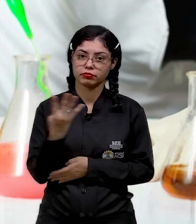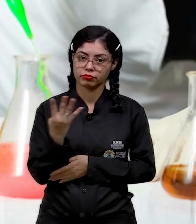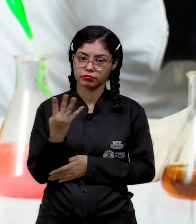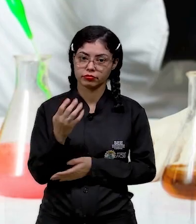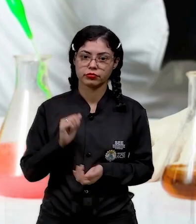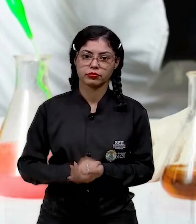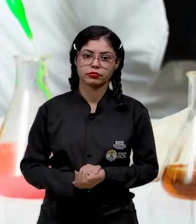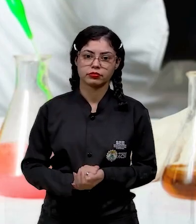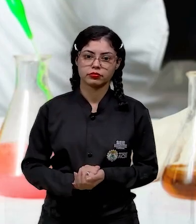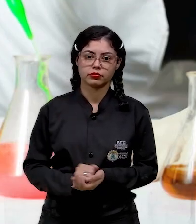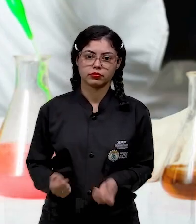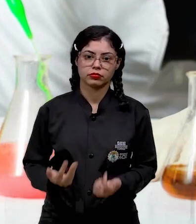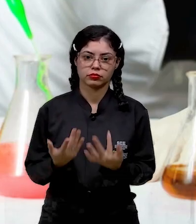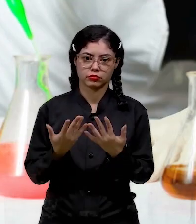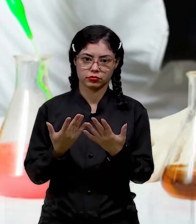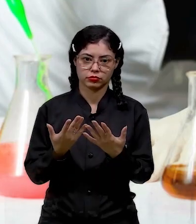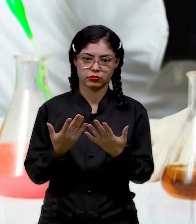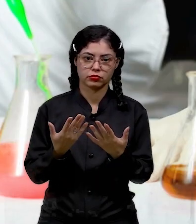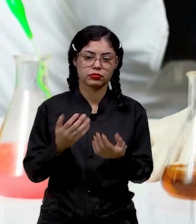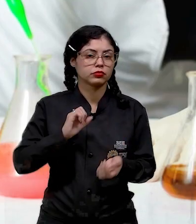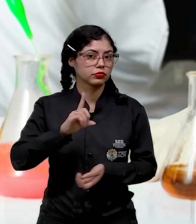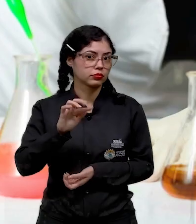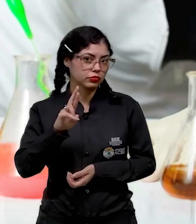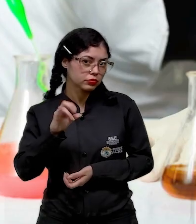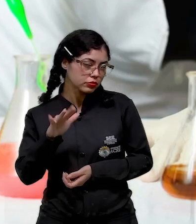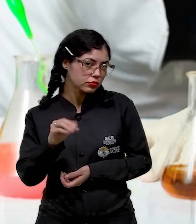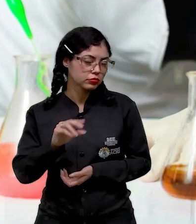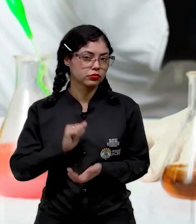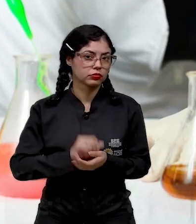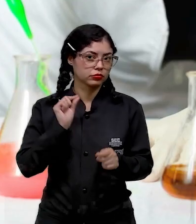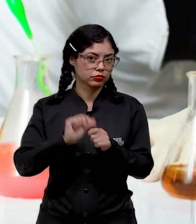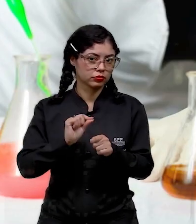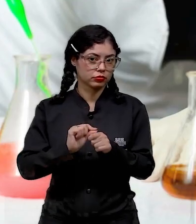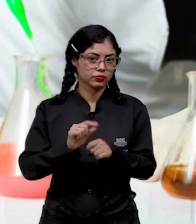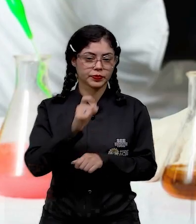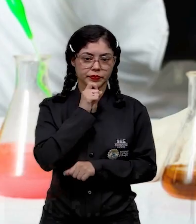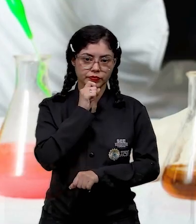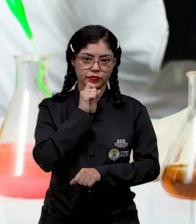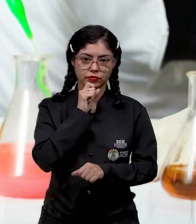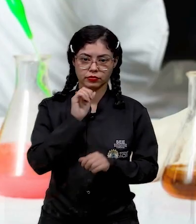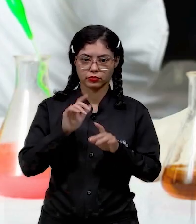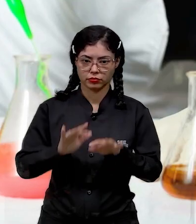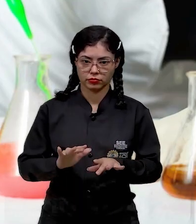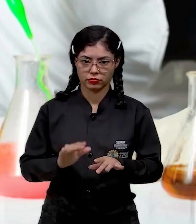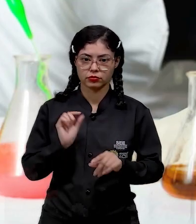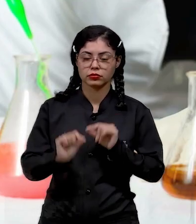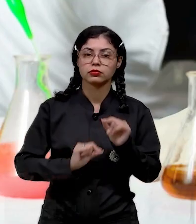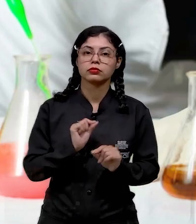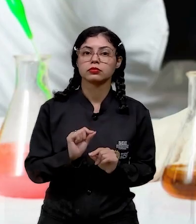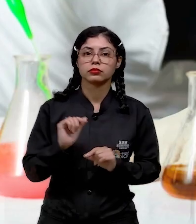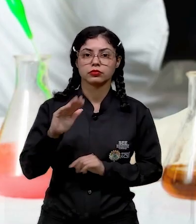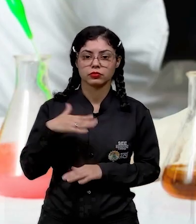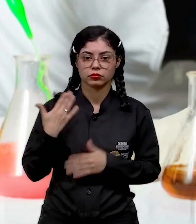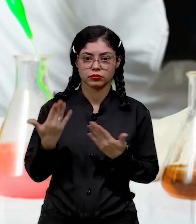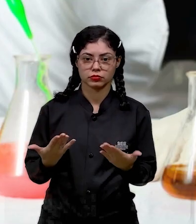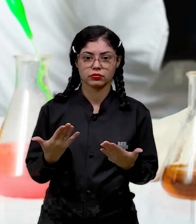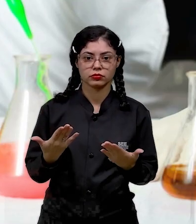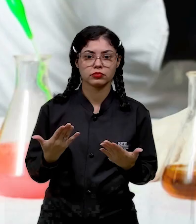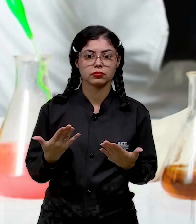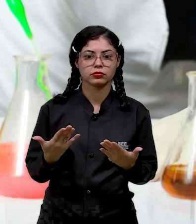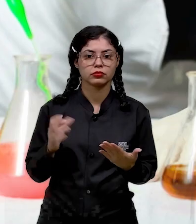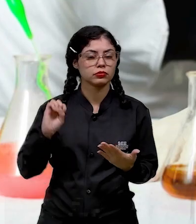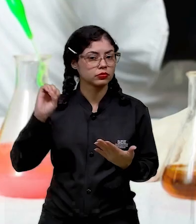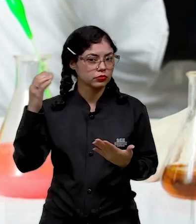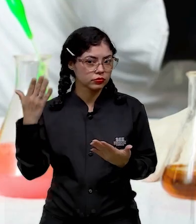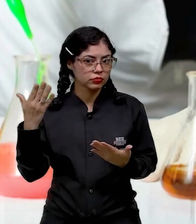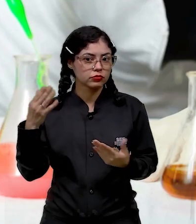queimar açúcar para fazer ali o caramelo. 5, fazer gelo. Então, ela quer saber o quê? Quais delas que